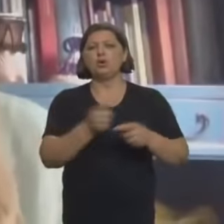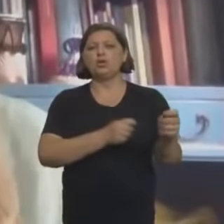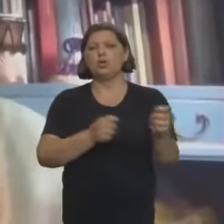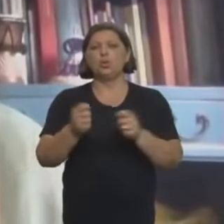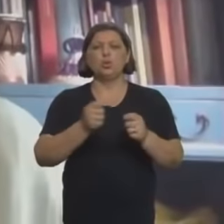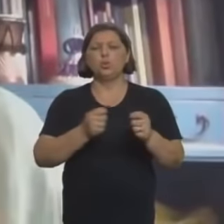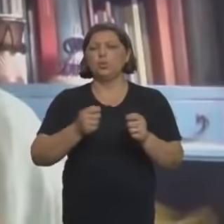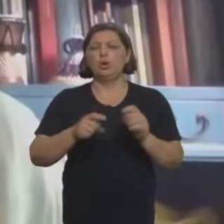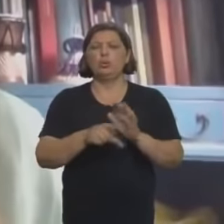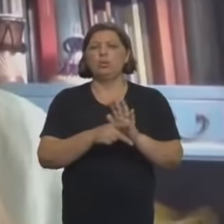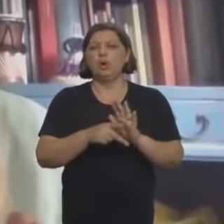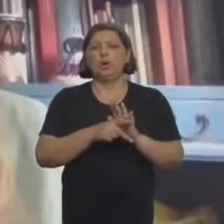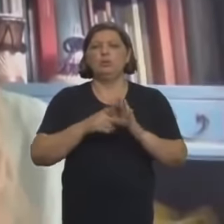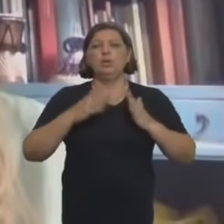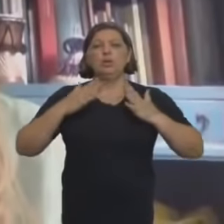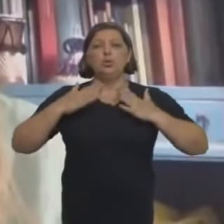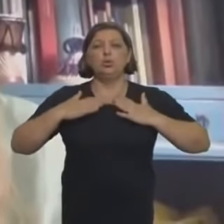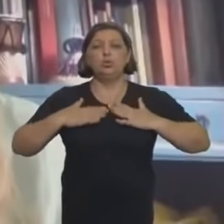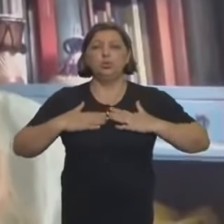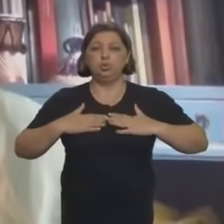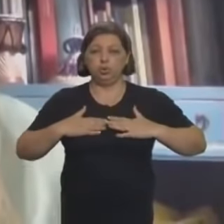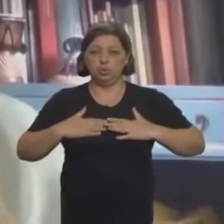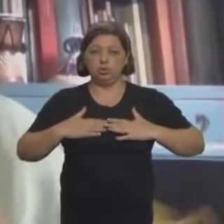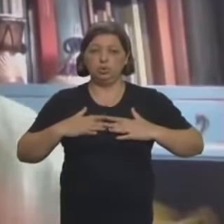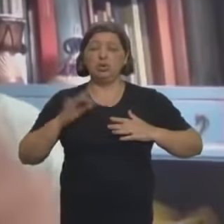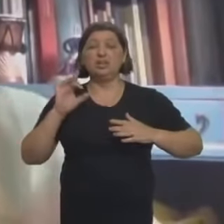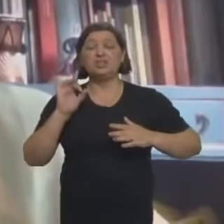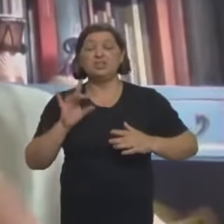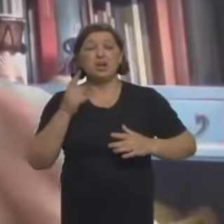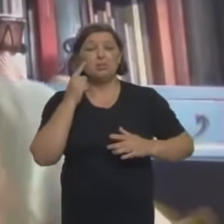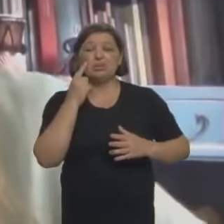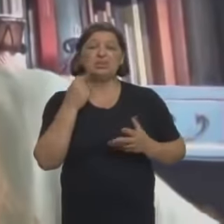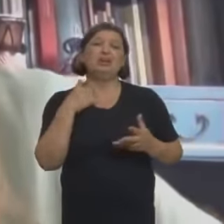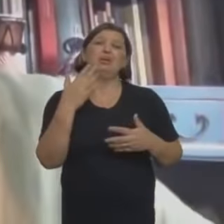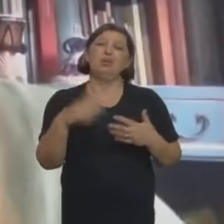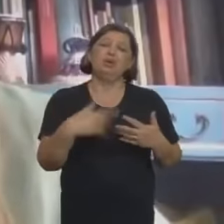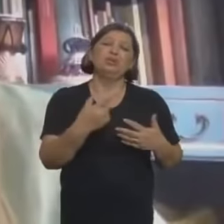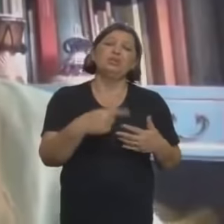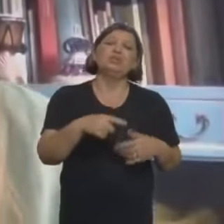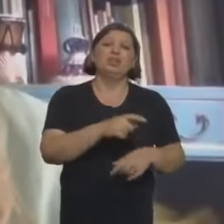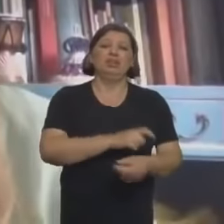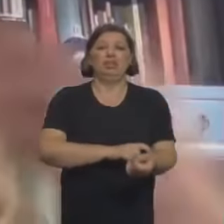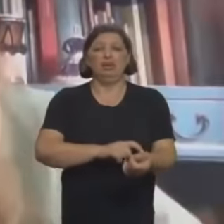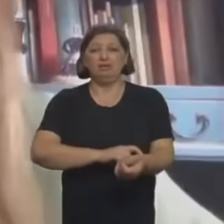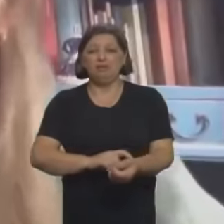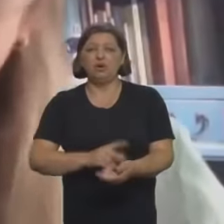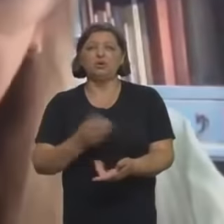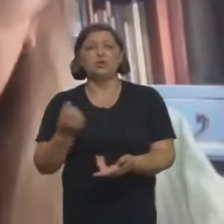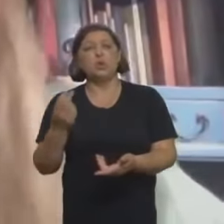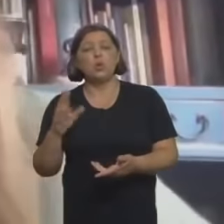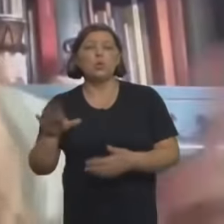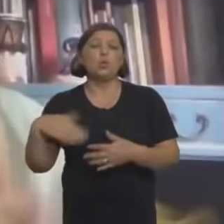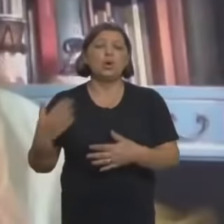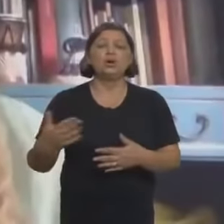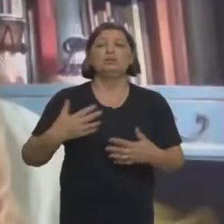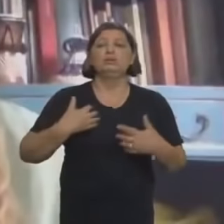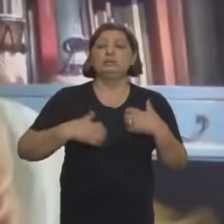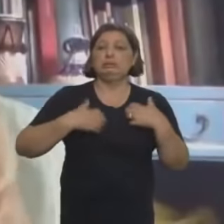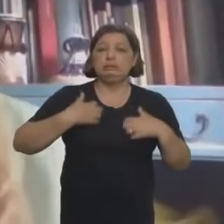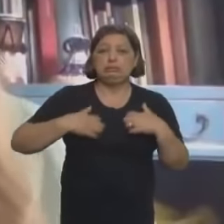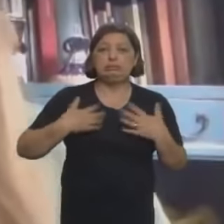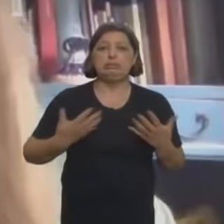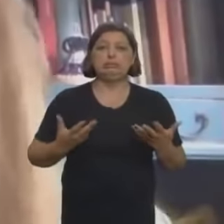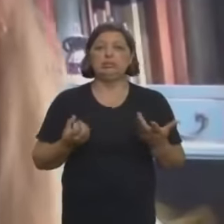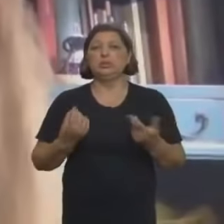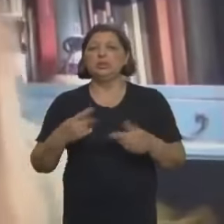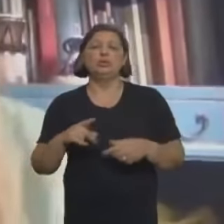Então, ao invés de o programa só trazer, quando você estiver nervoso, ou quando você estiver estressado, ou quando